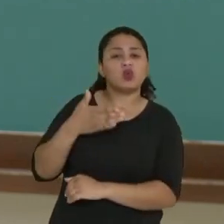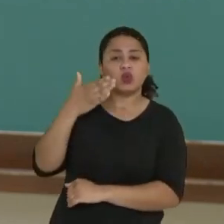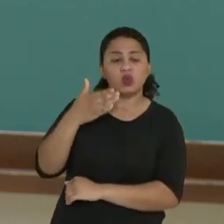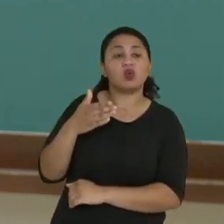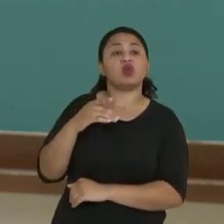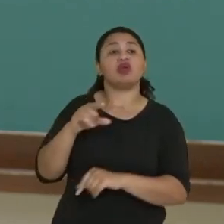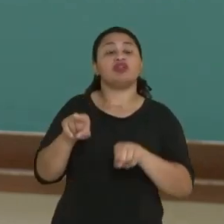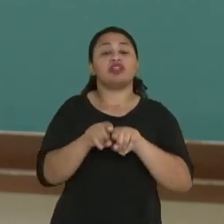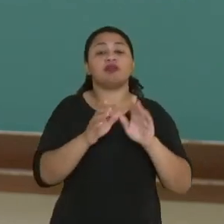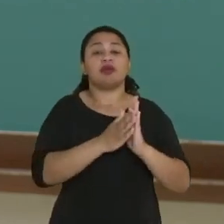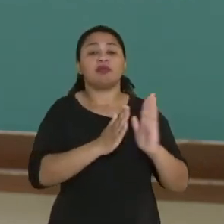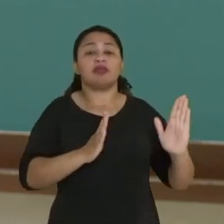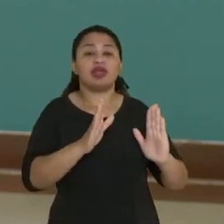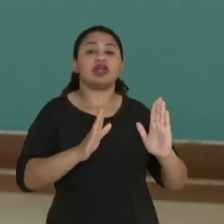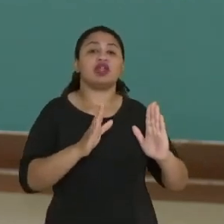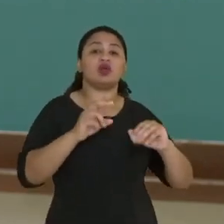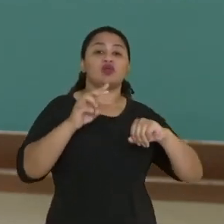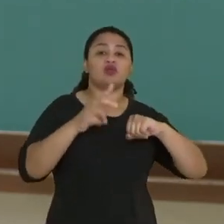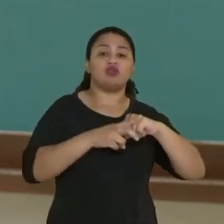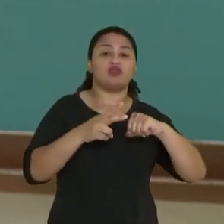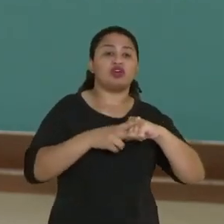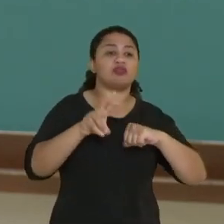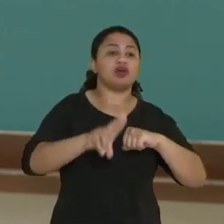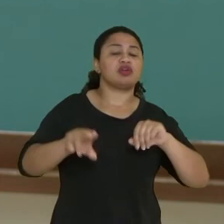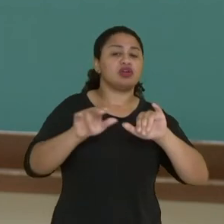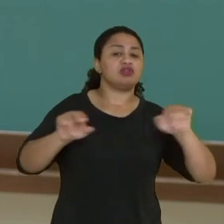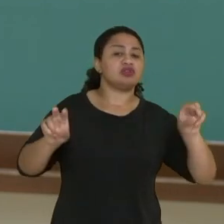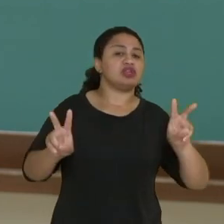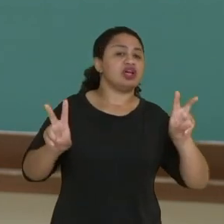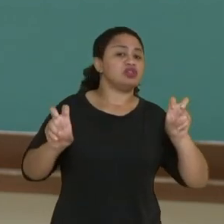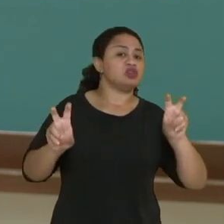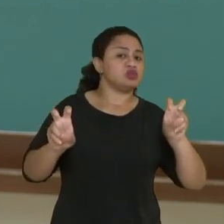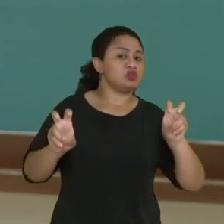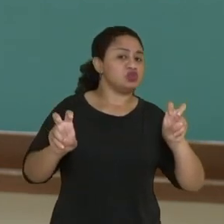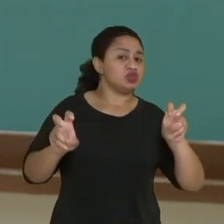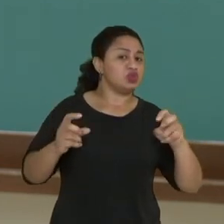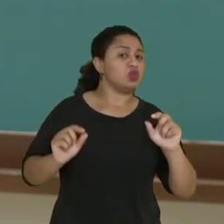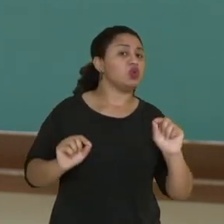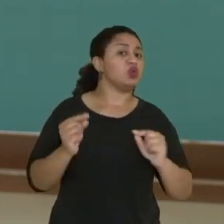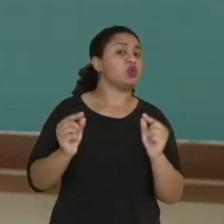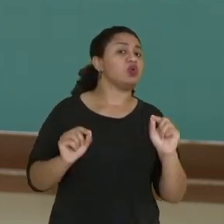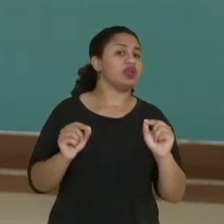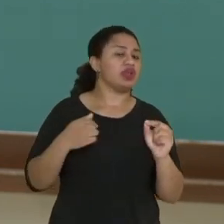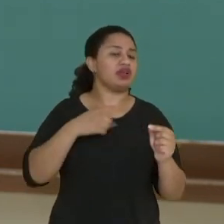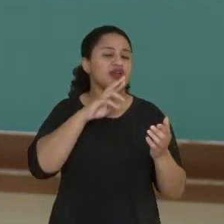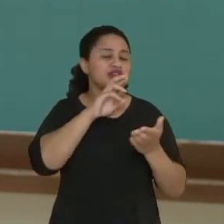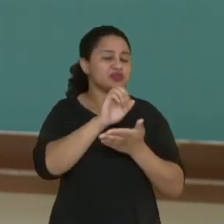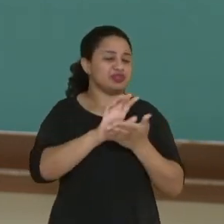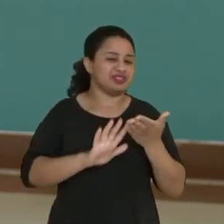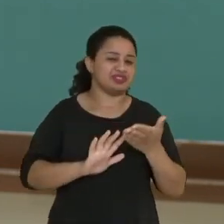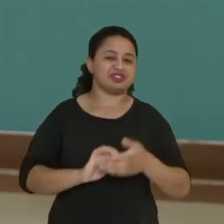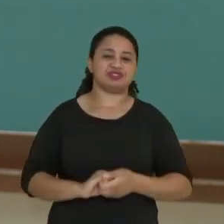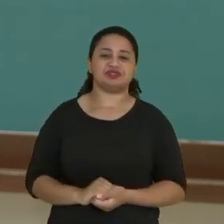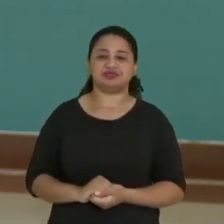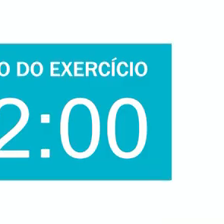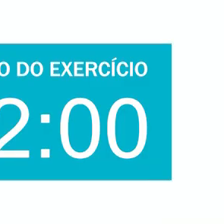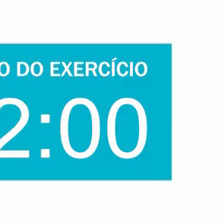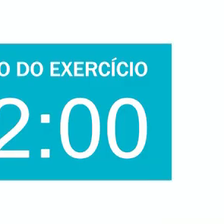tempo verbal são utilizados na manchete, que também podemos chamar de título? Já votamos.